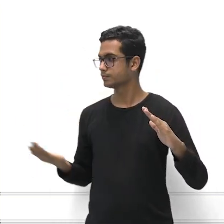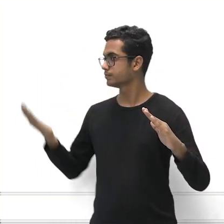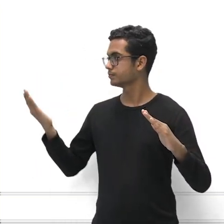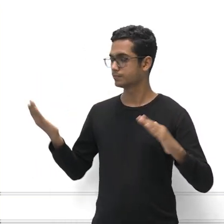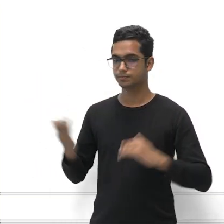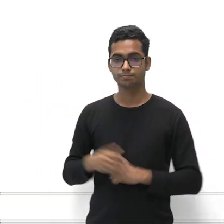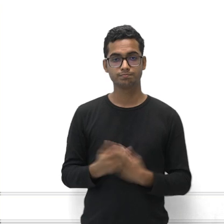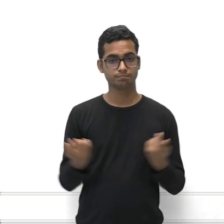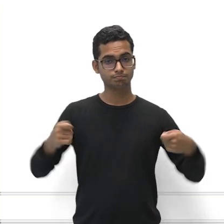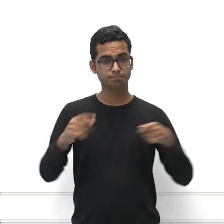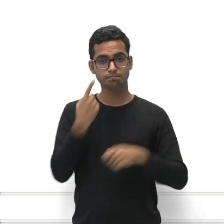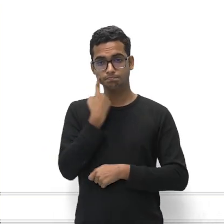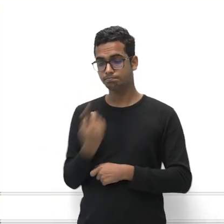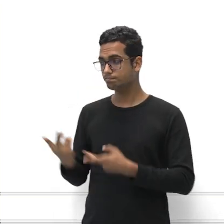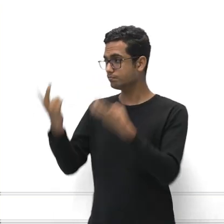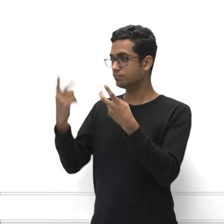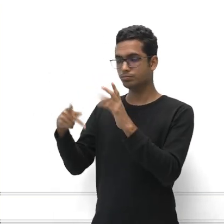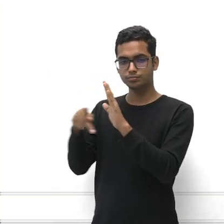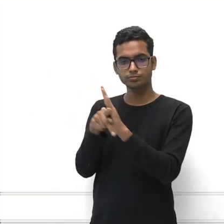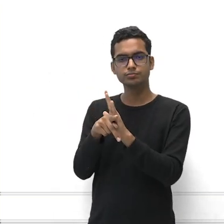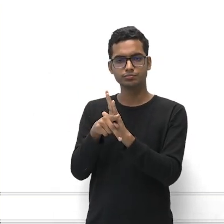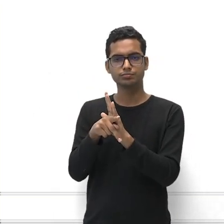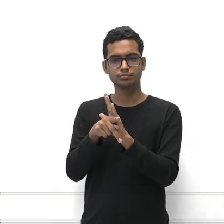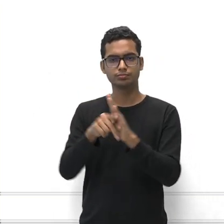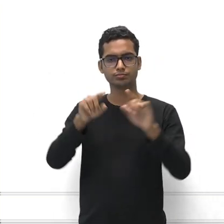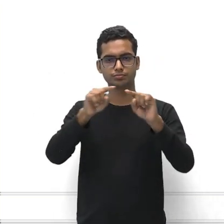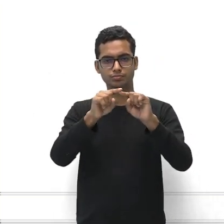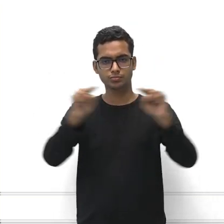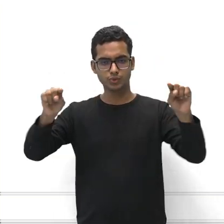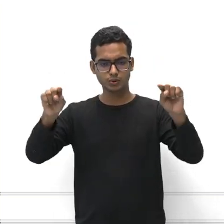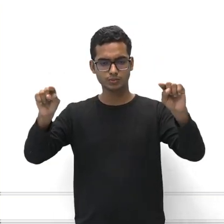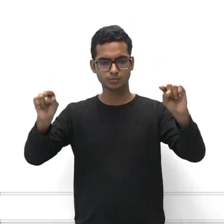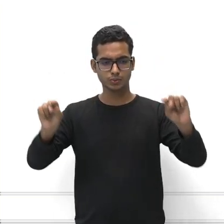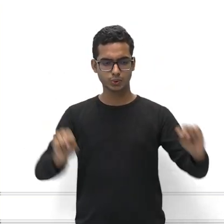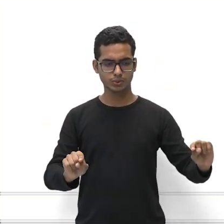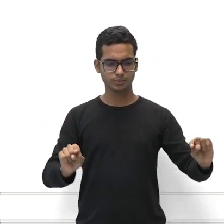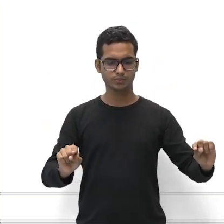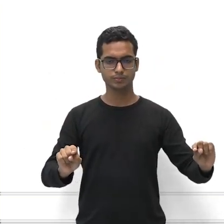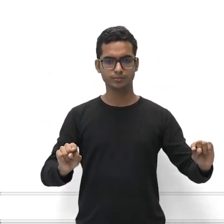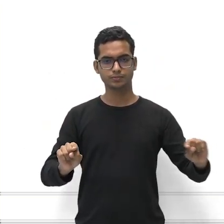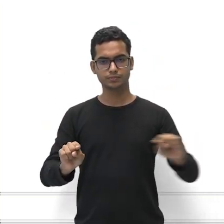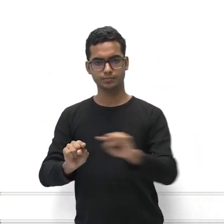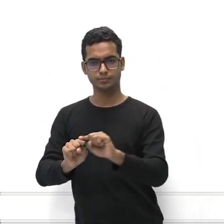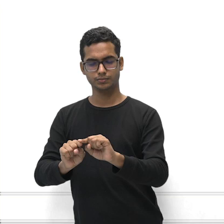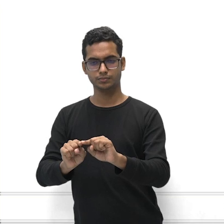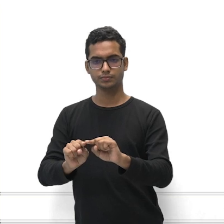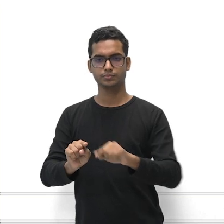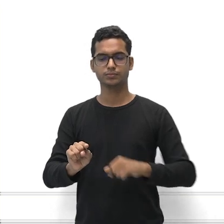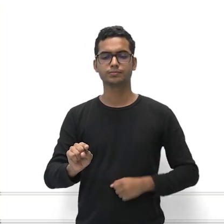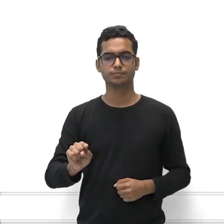Então a gente pode observar aqui o nosso paralelogramo, que vão ter um par de retas paralelas, né?